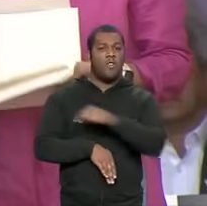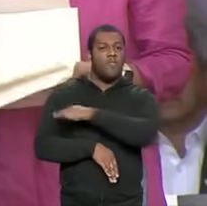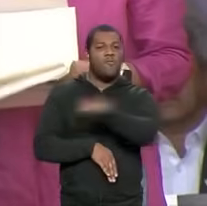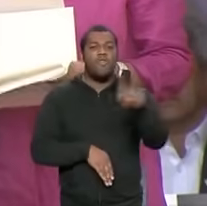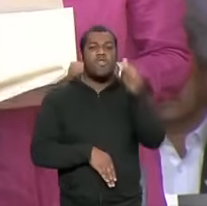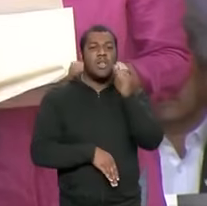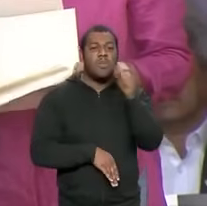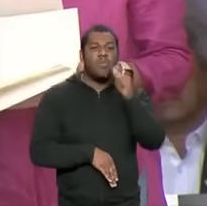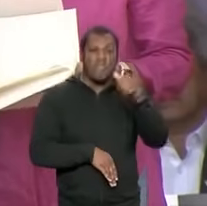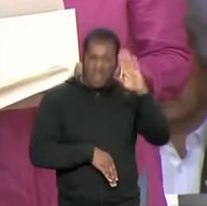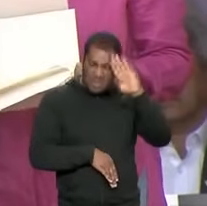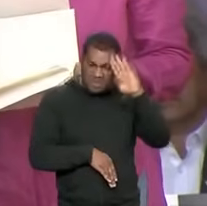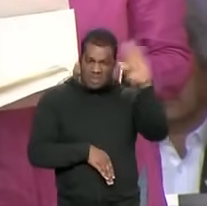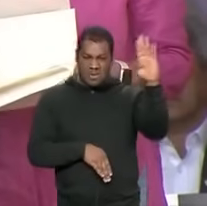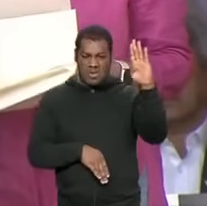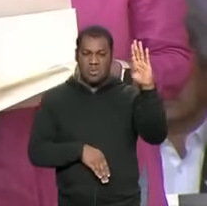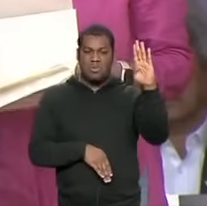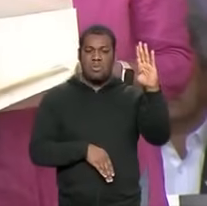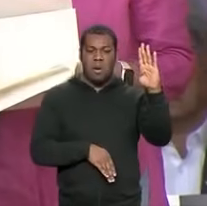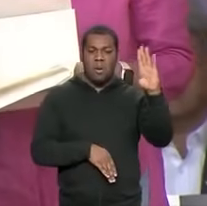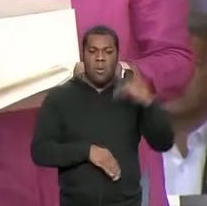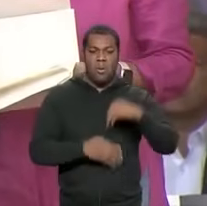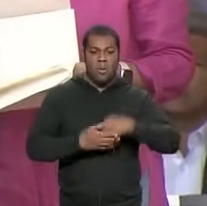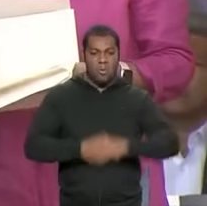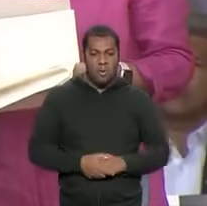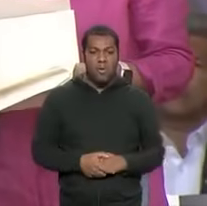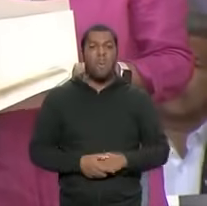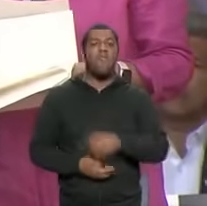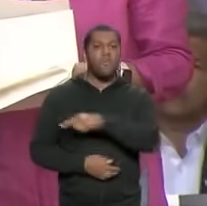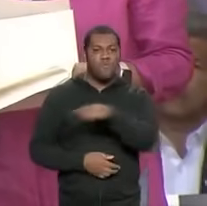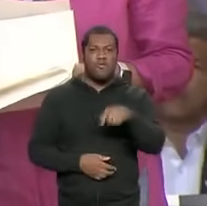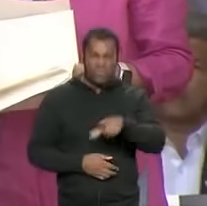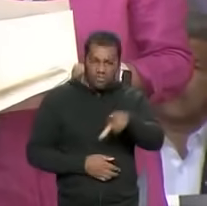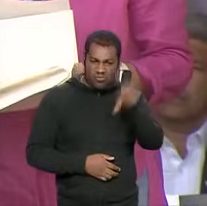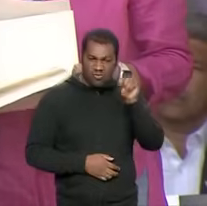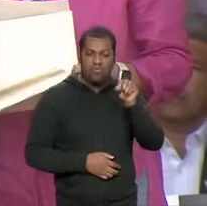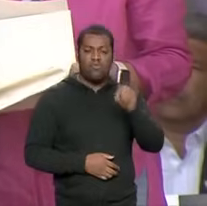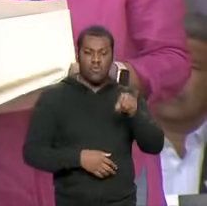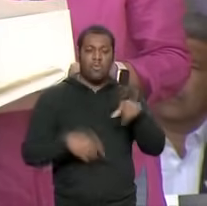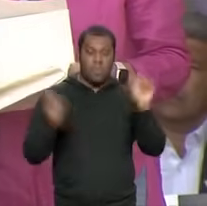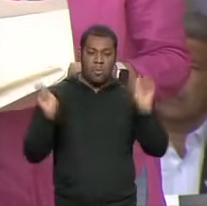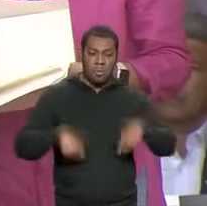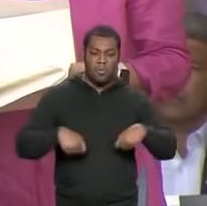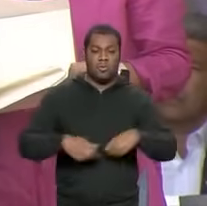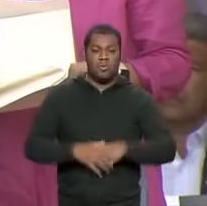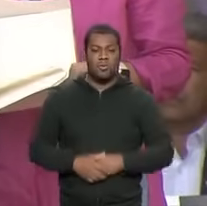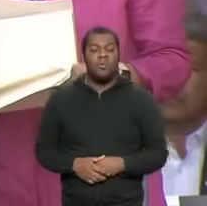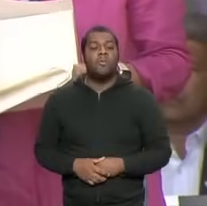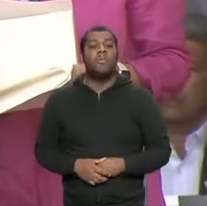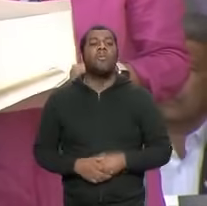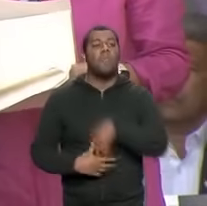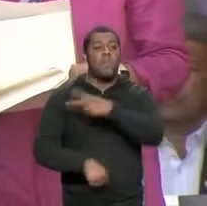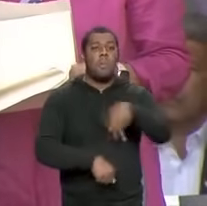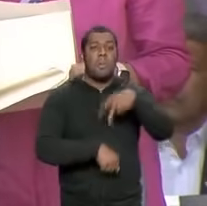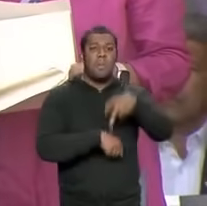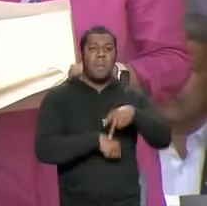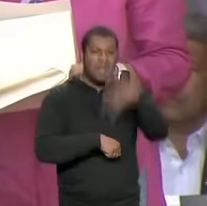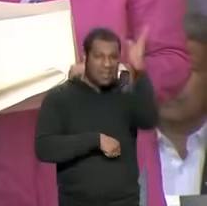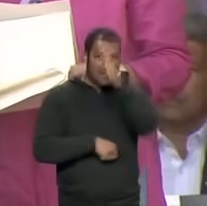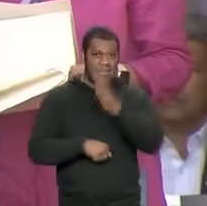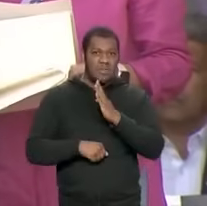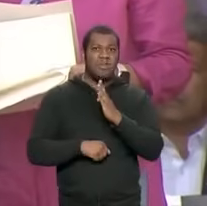protagonistas da história e pode fazer escolhas companheiras é esse país que nós queremos